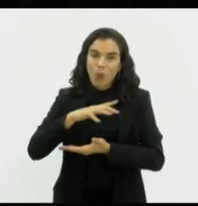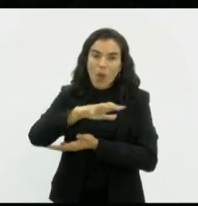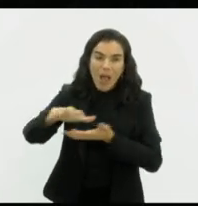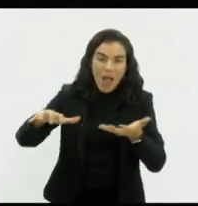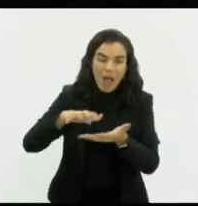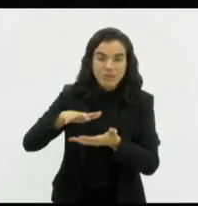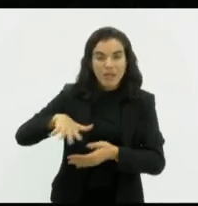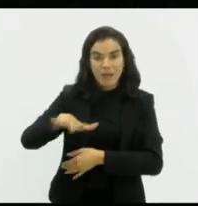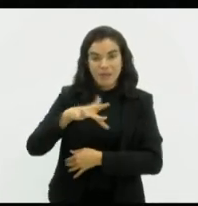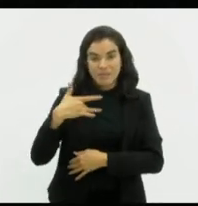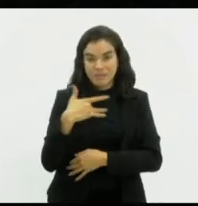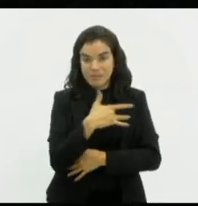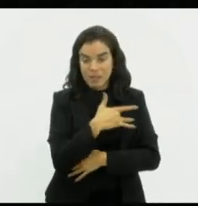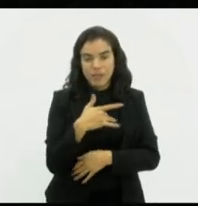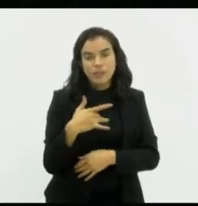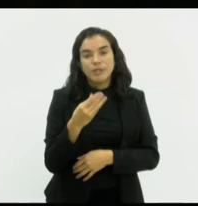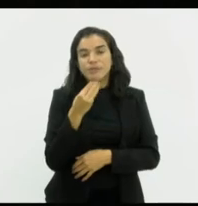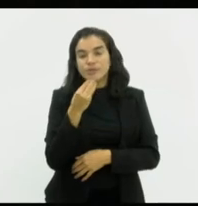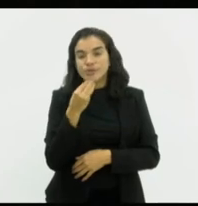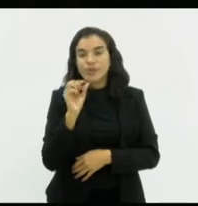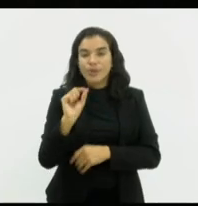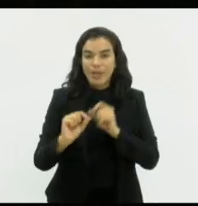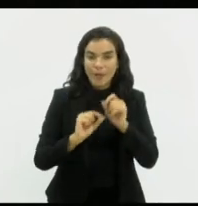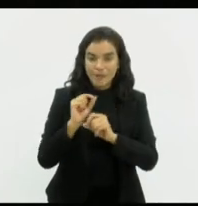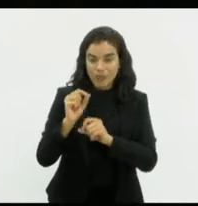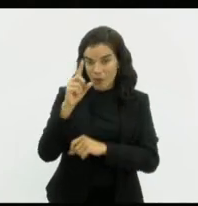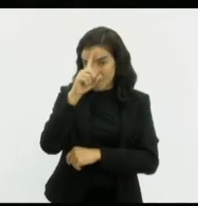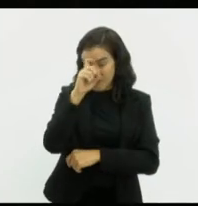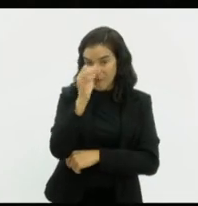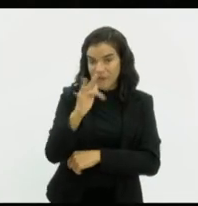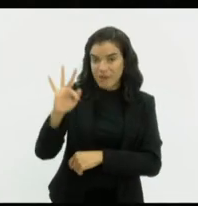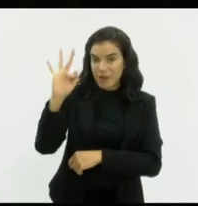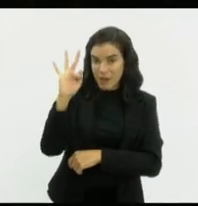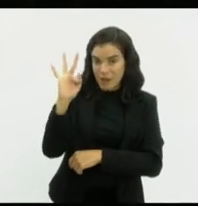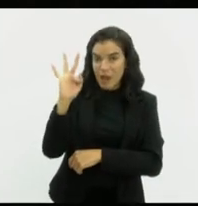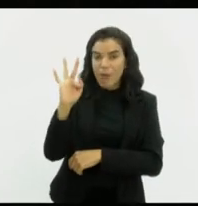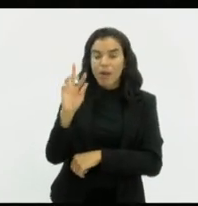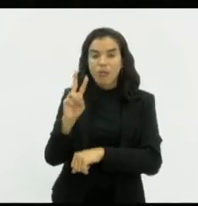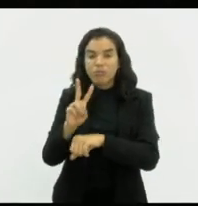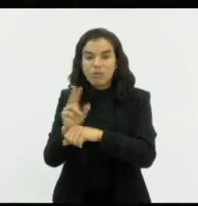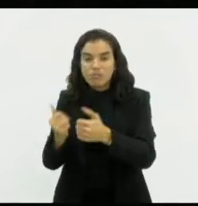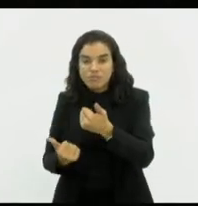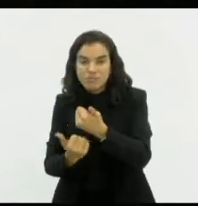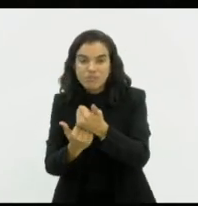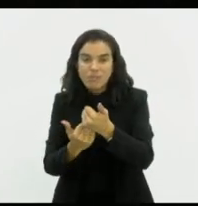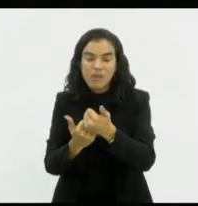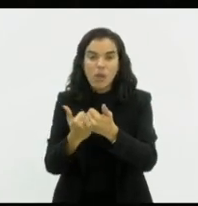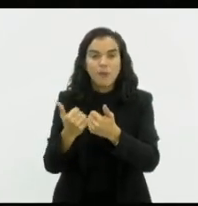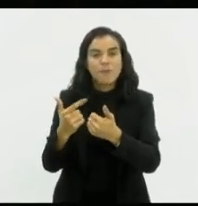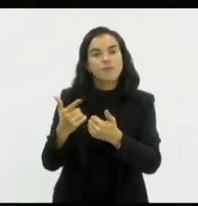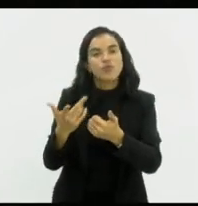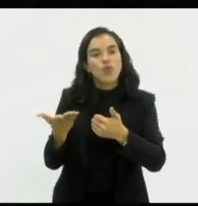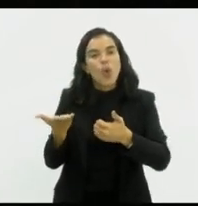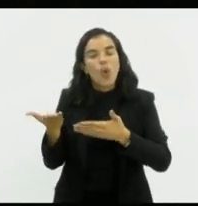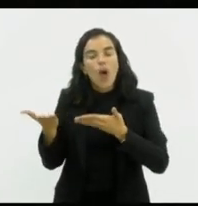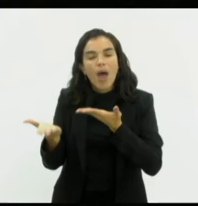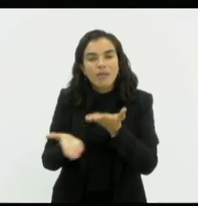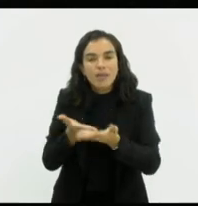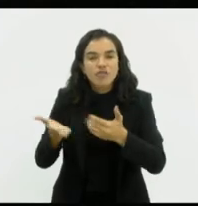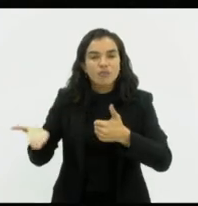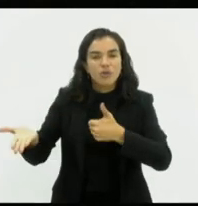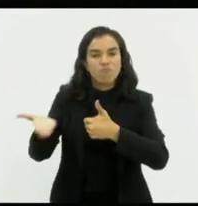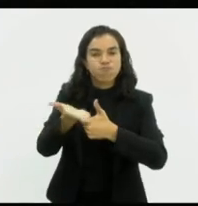da saúde e que nós poderíamos ter os hospitais federais funcionando para dar retaguarda na alta complexidade, né, aos